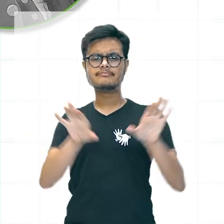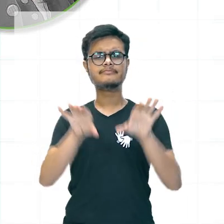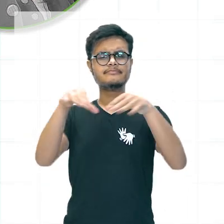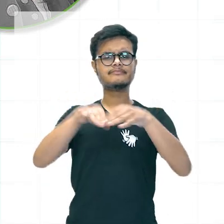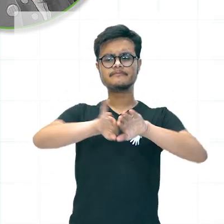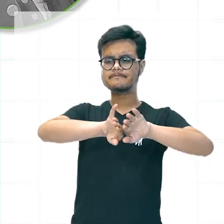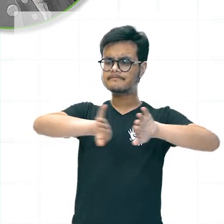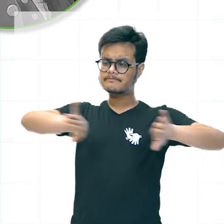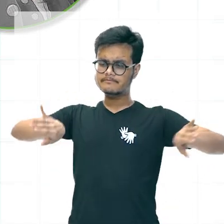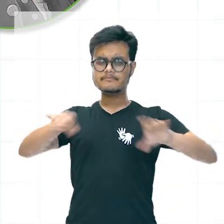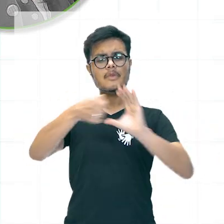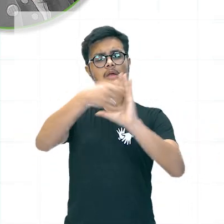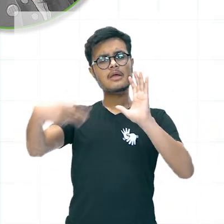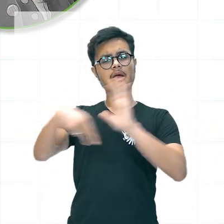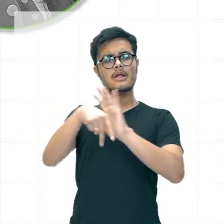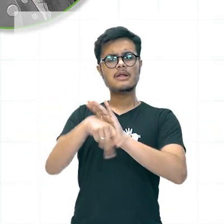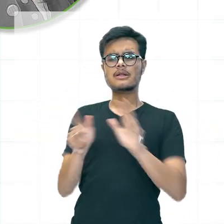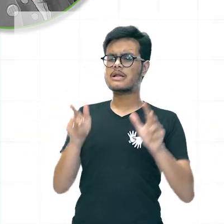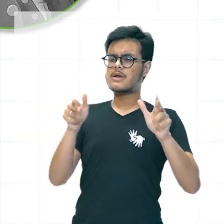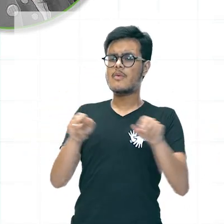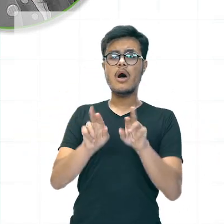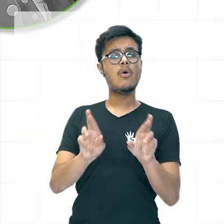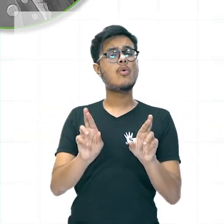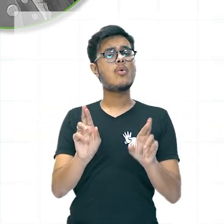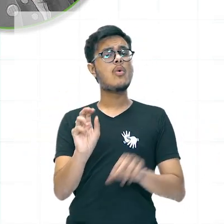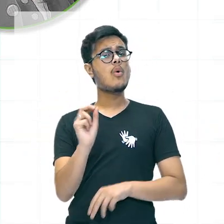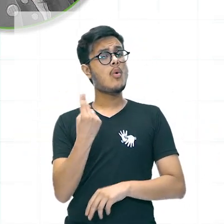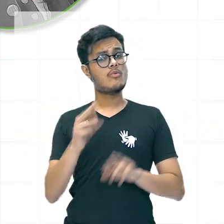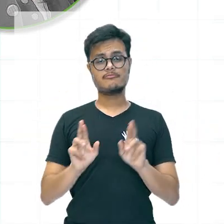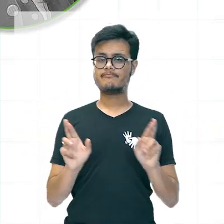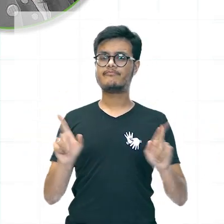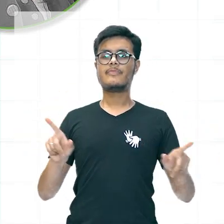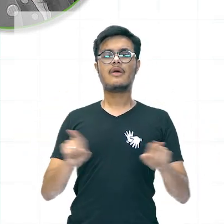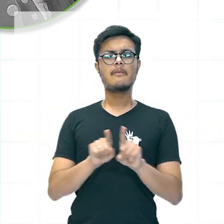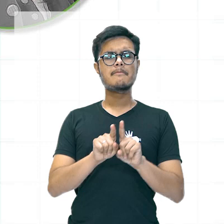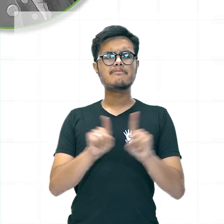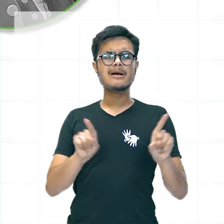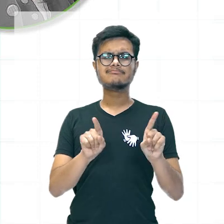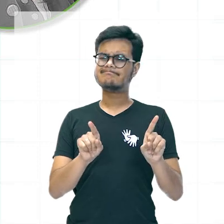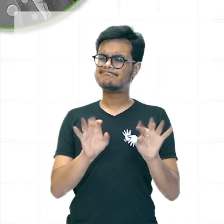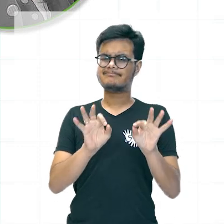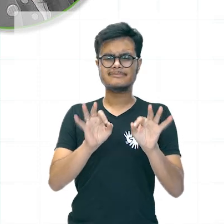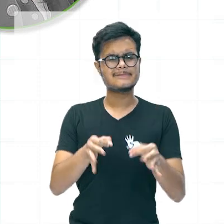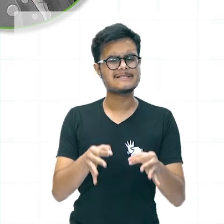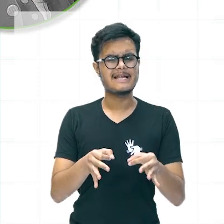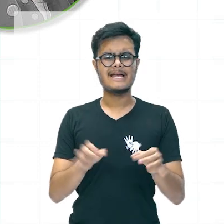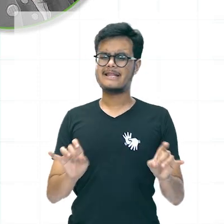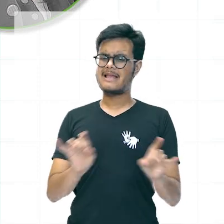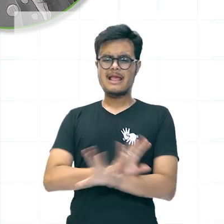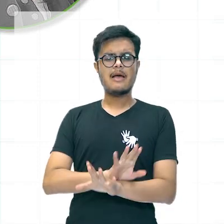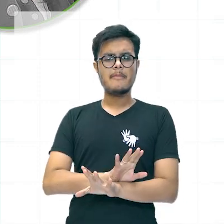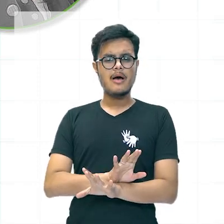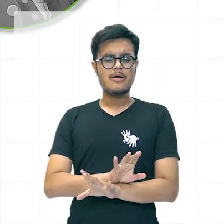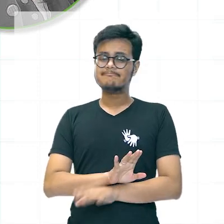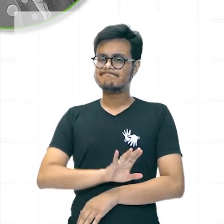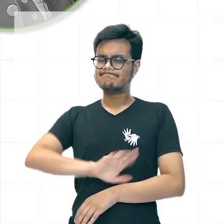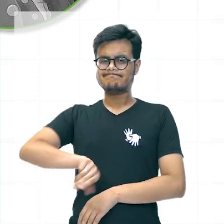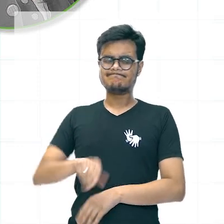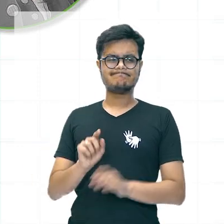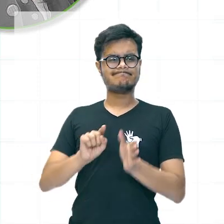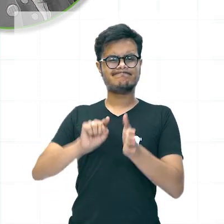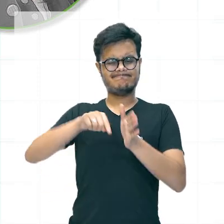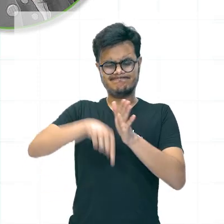separá-las de acordo com as suas semelhanças ou diferenças, mas ele não conseguiu executar de uma forma muito